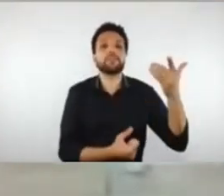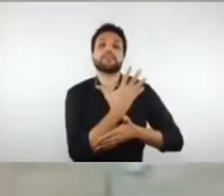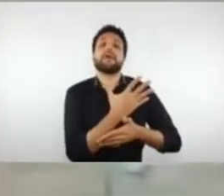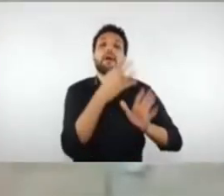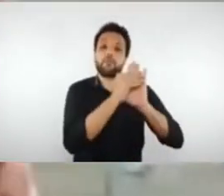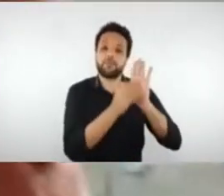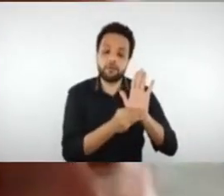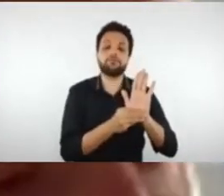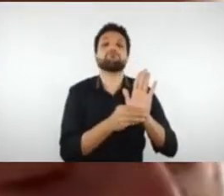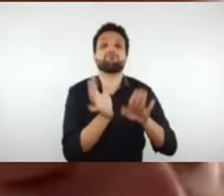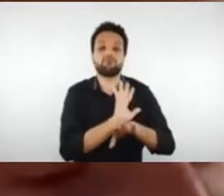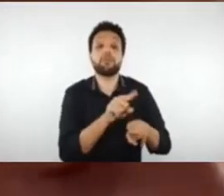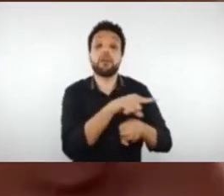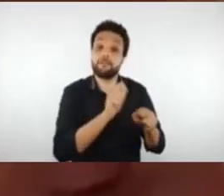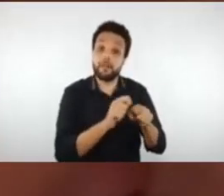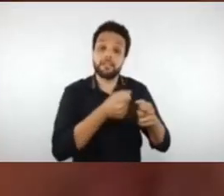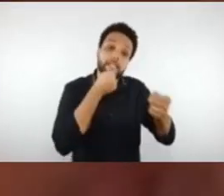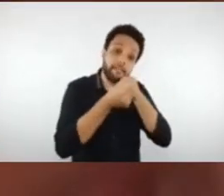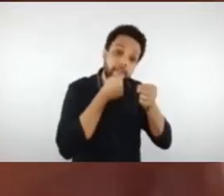Fazendo entrevistas, etc, etc, né?